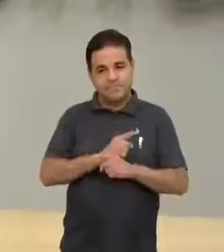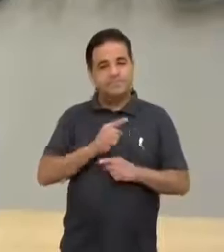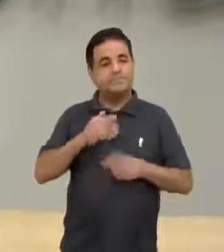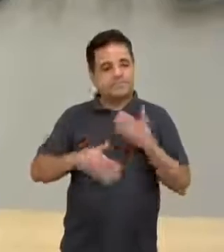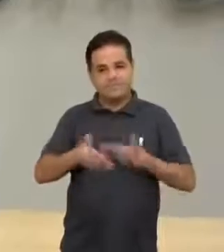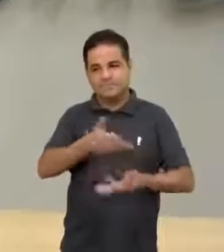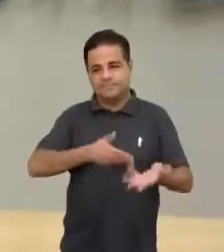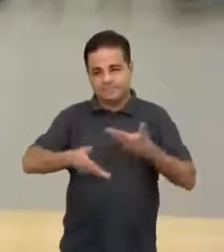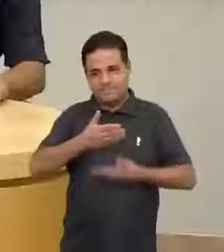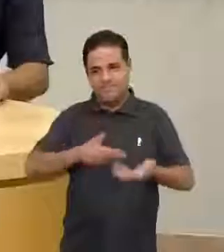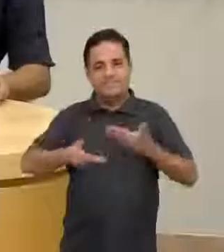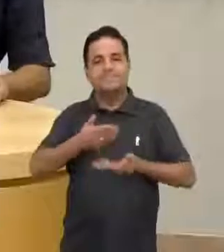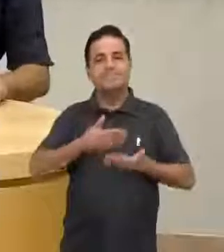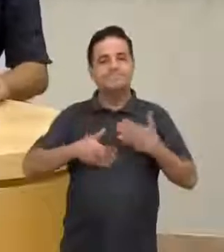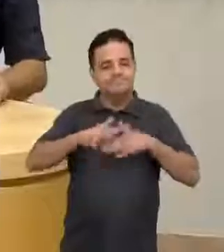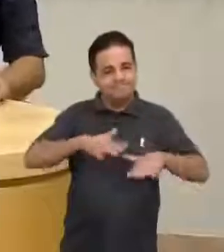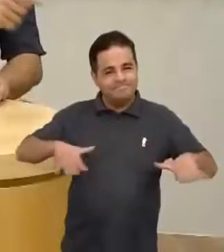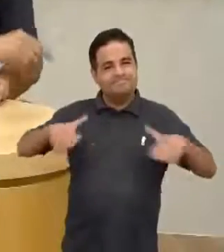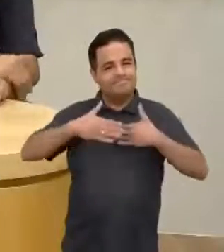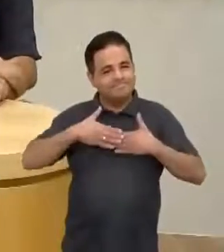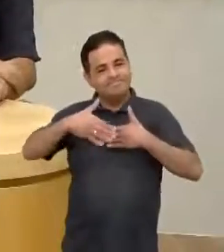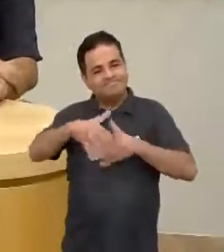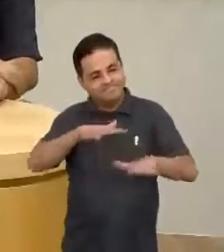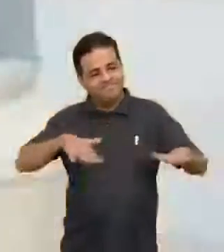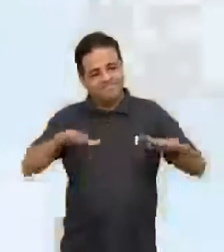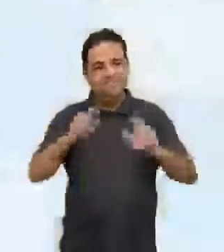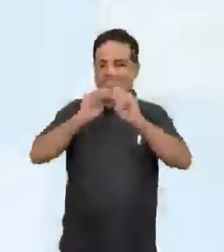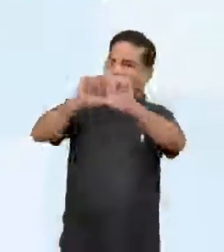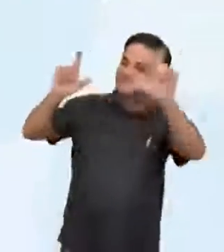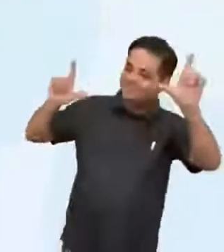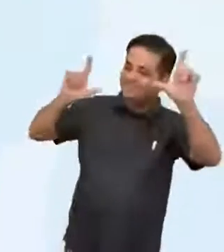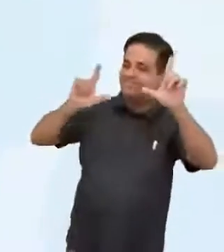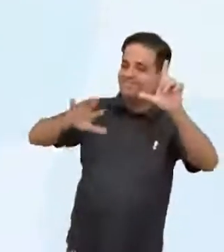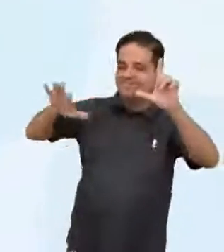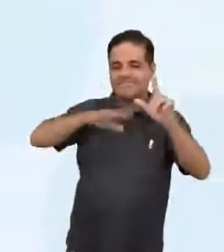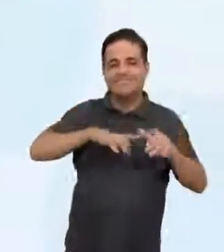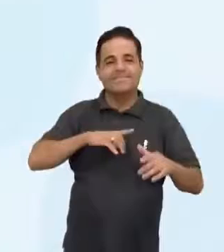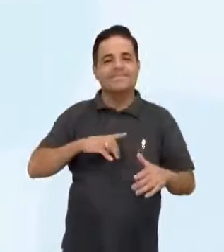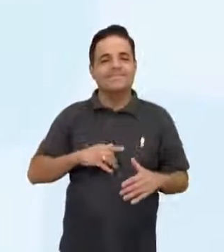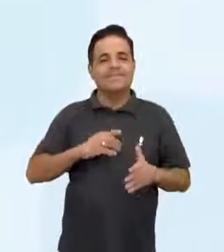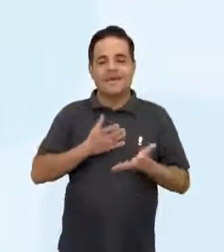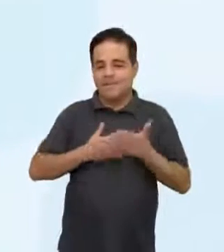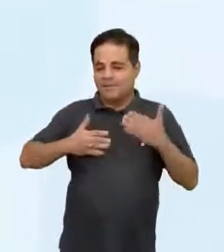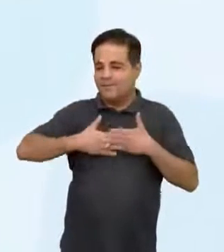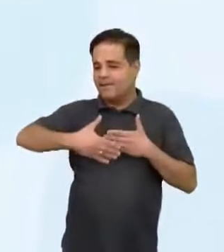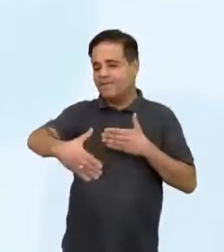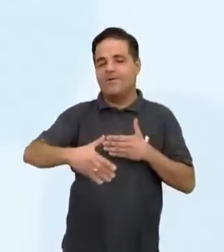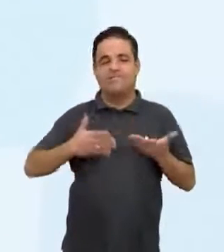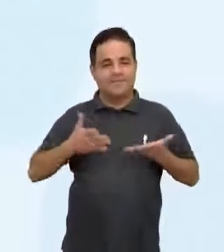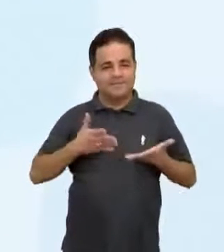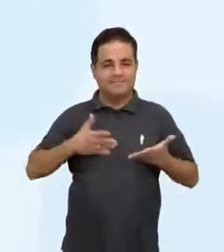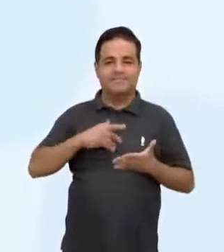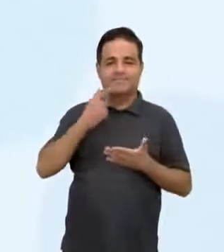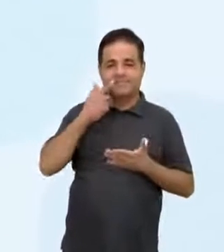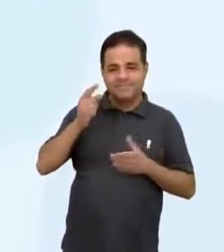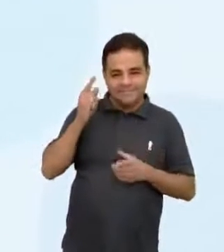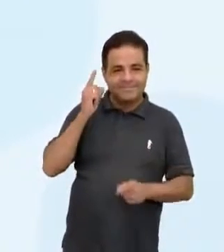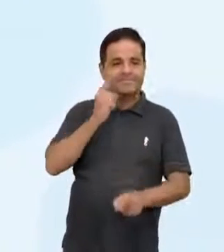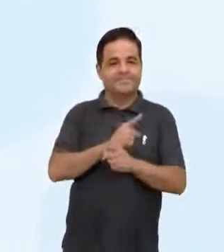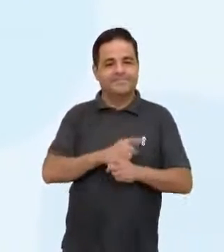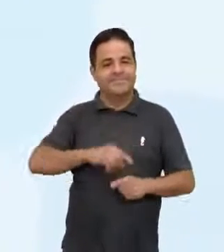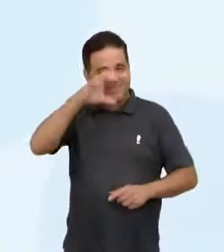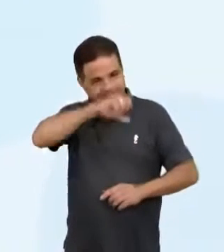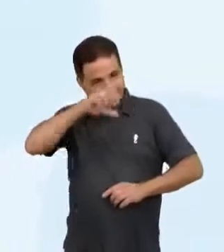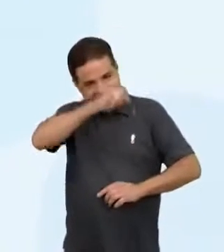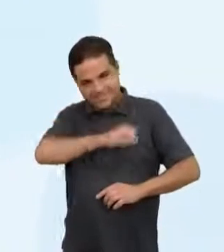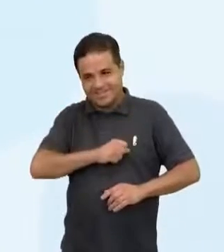de interação. Será que é isso? Na tela a resposta, descobrir e aprender com semelhantes e pelo domínio sobre o meio